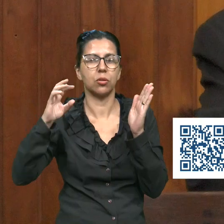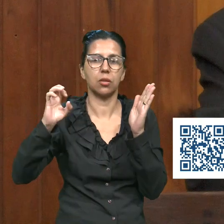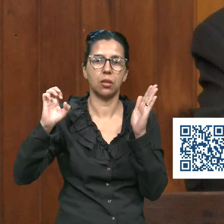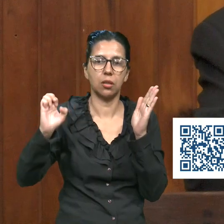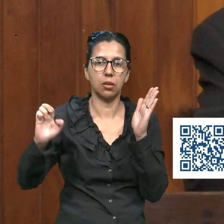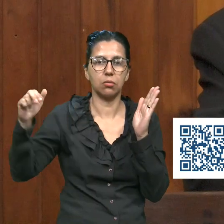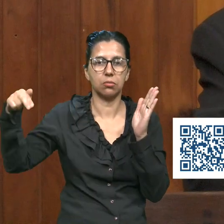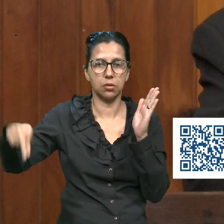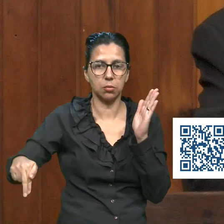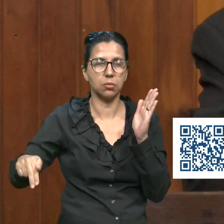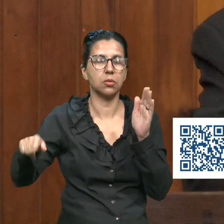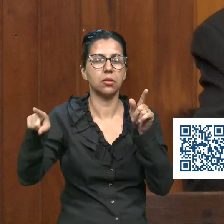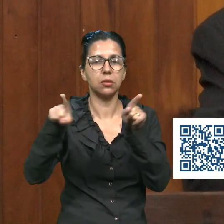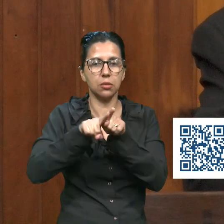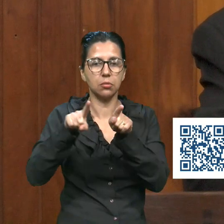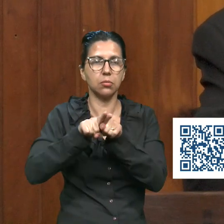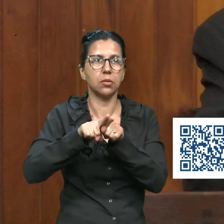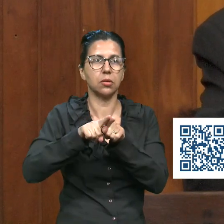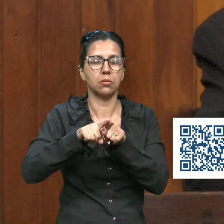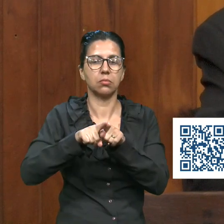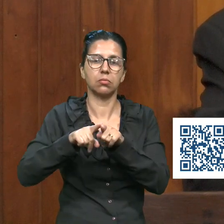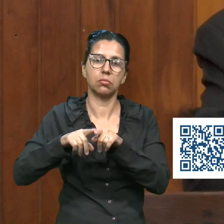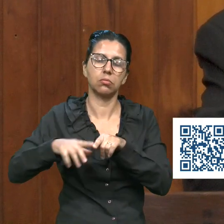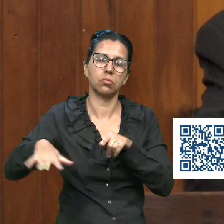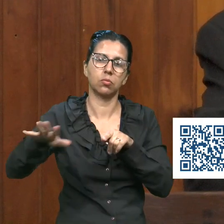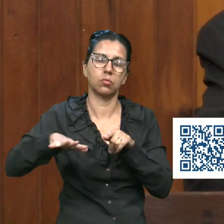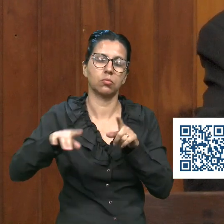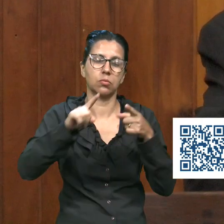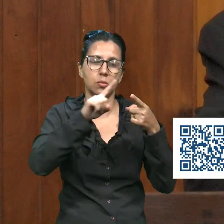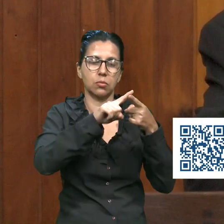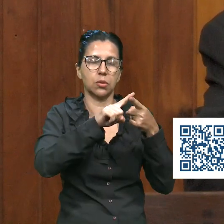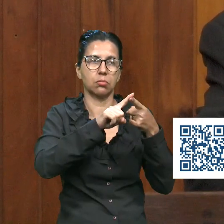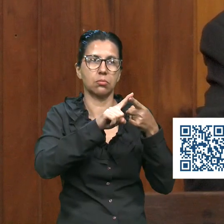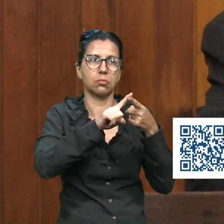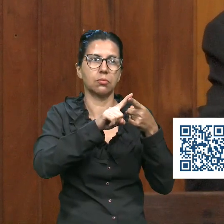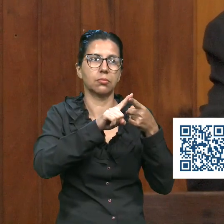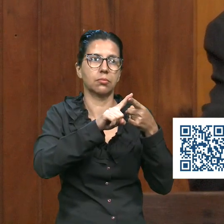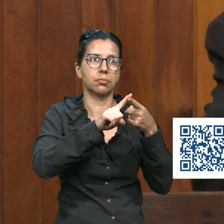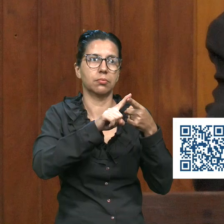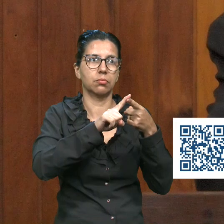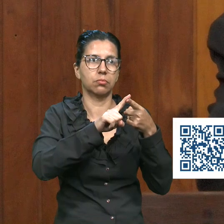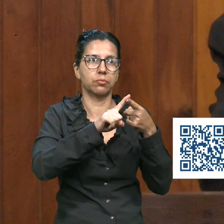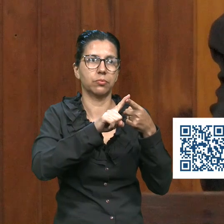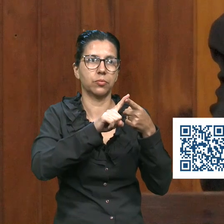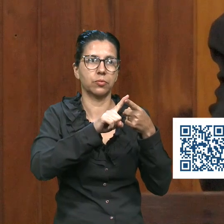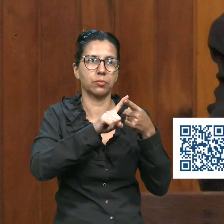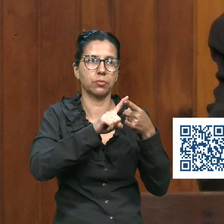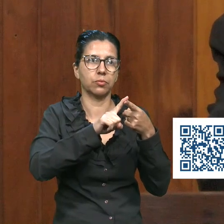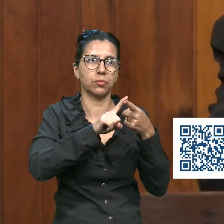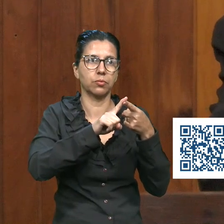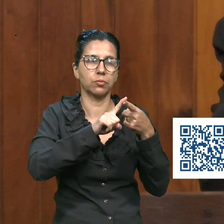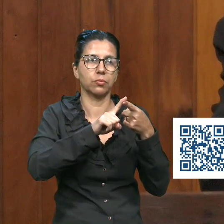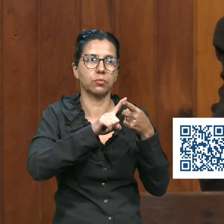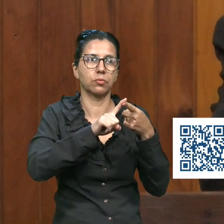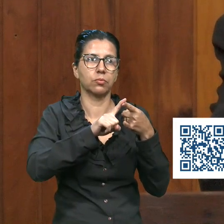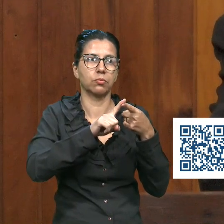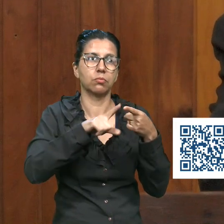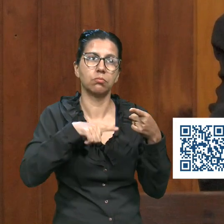senhores moradores. São duas vertentes. Uma é daqueles que